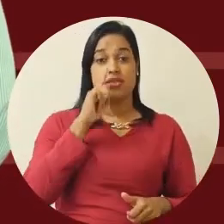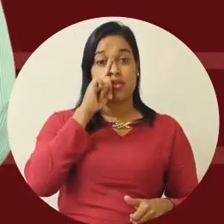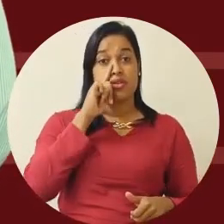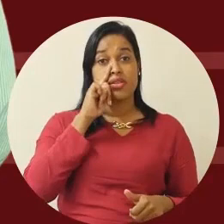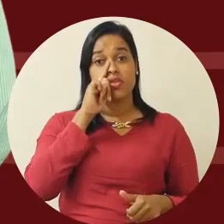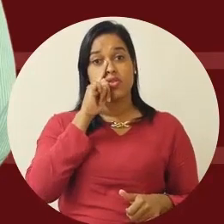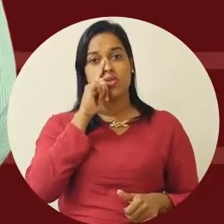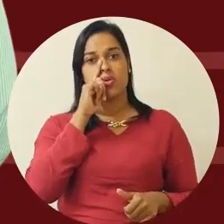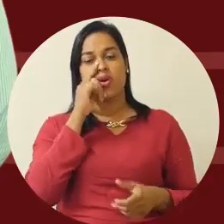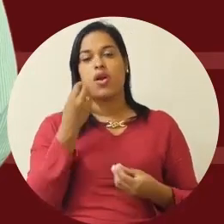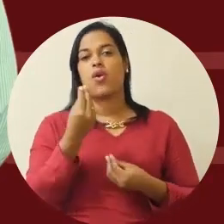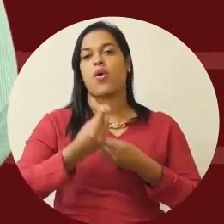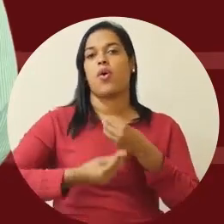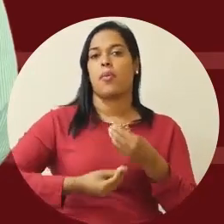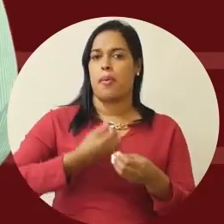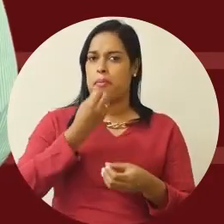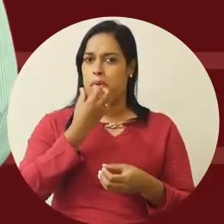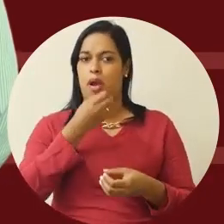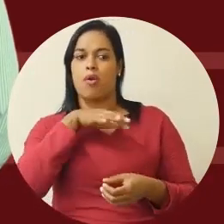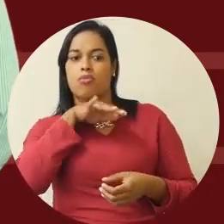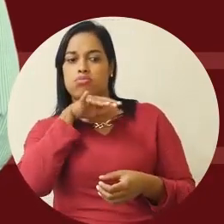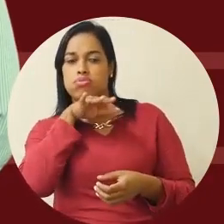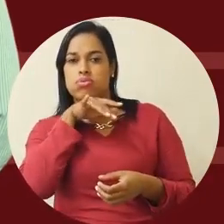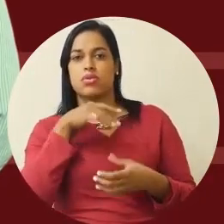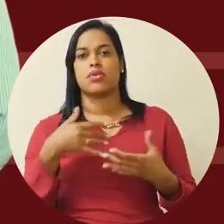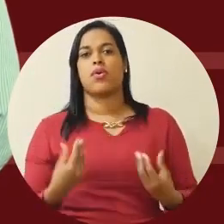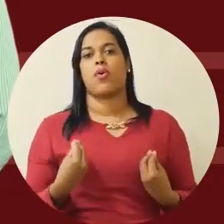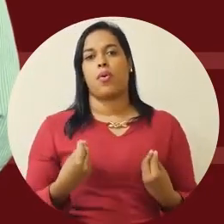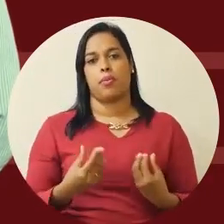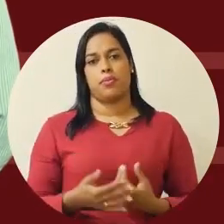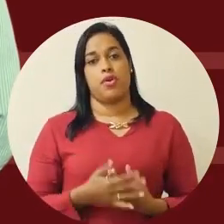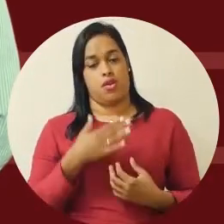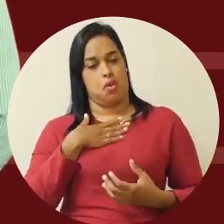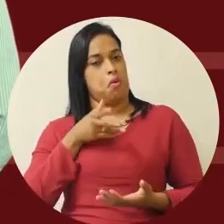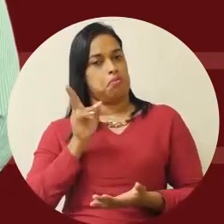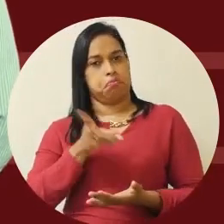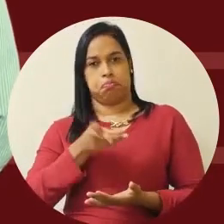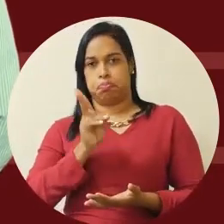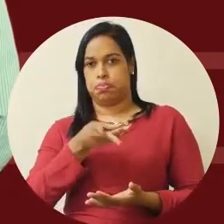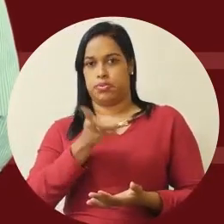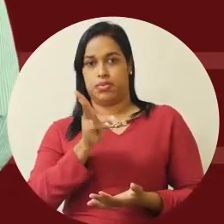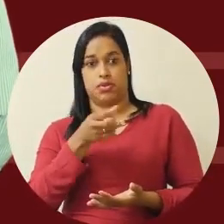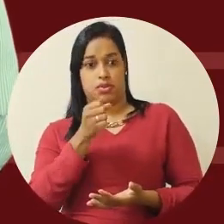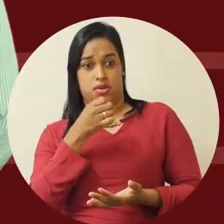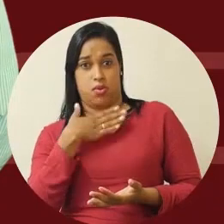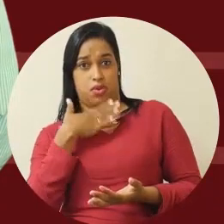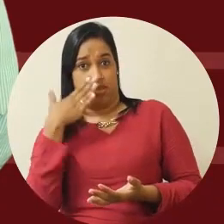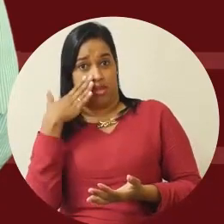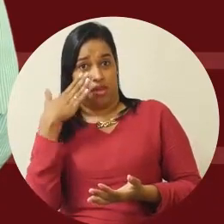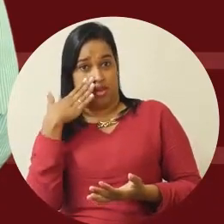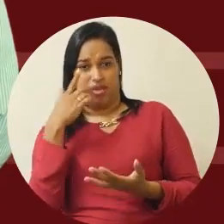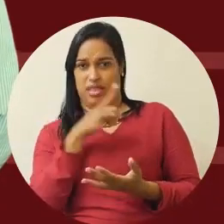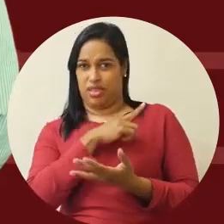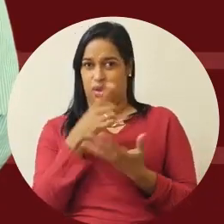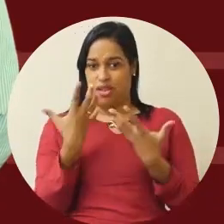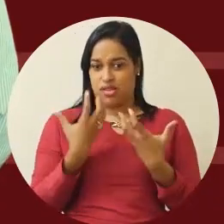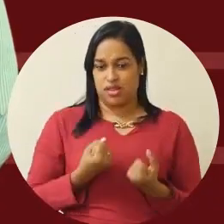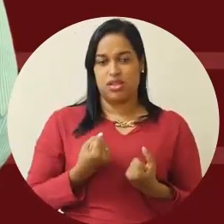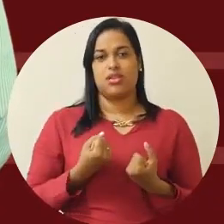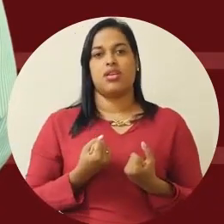razoável ou não se eu entender que ele é razoável continua operando se eu entender que ele é inaceitável